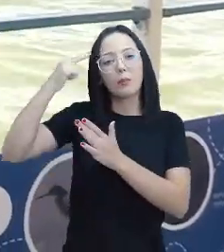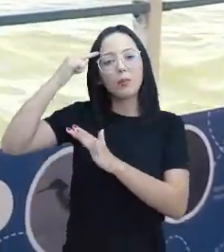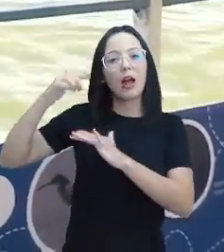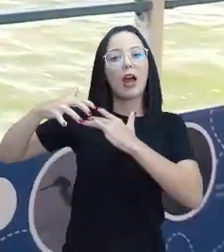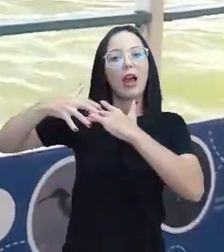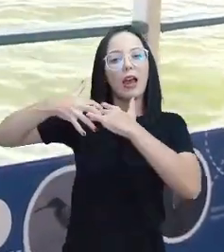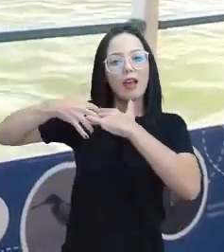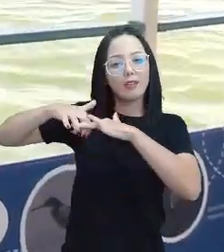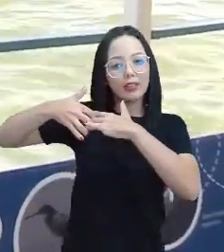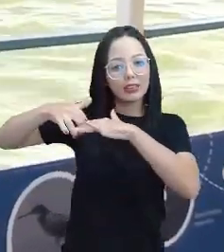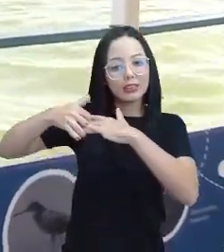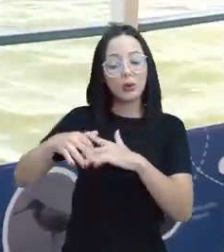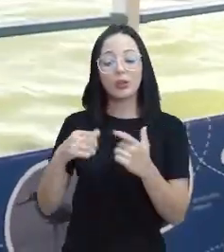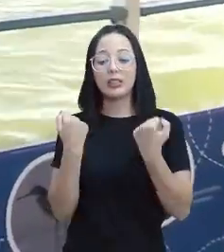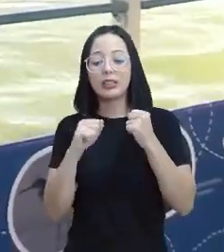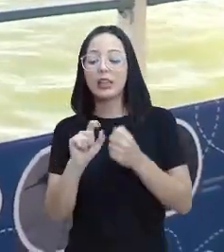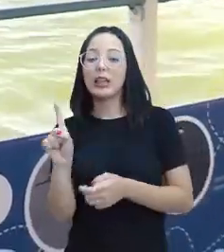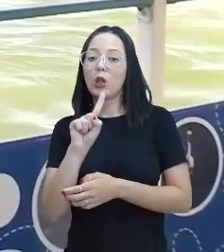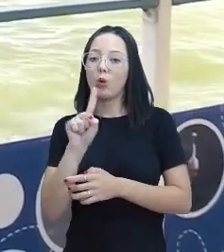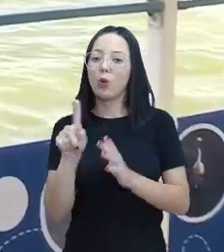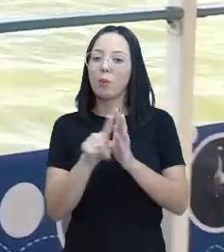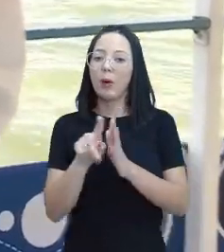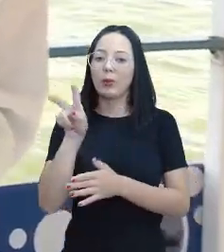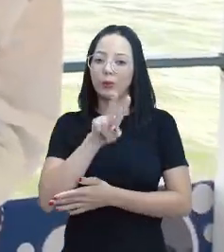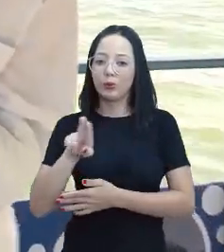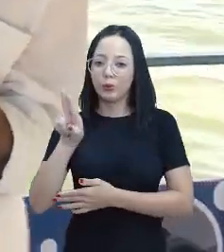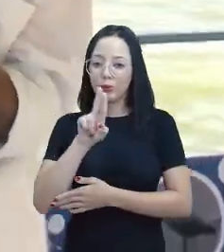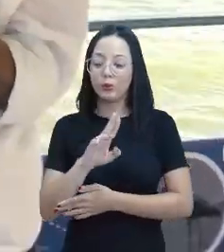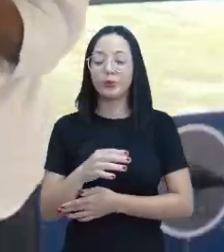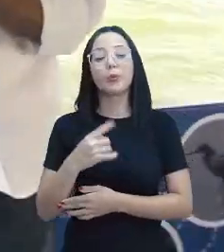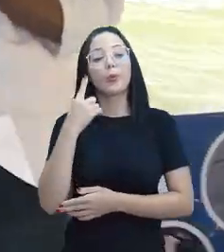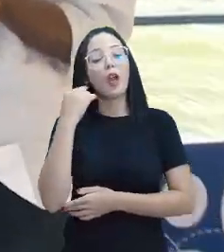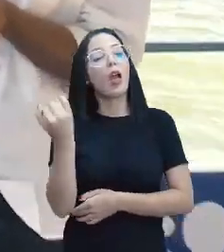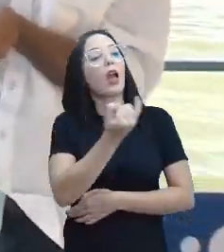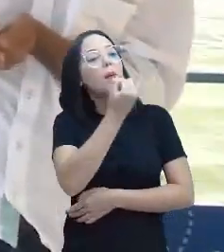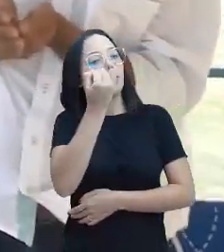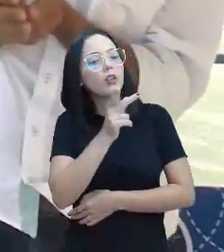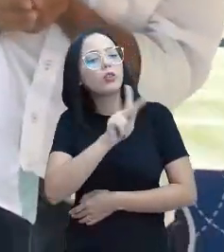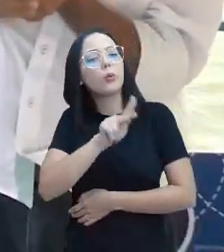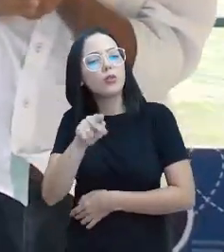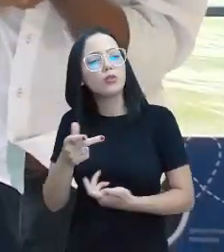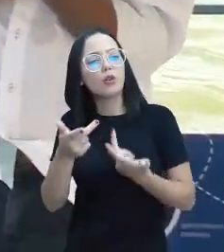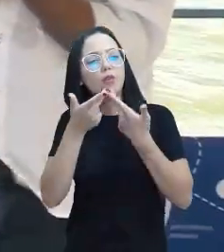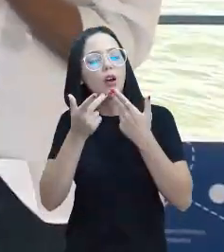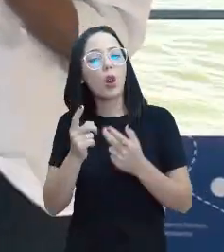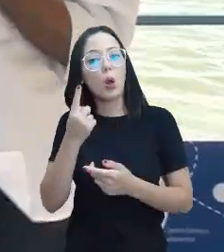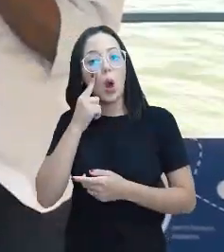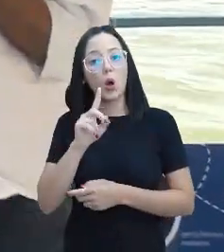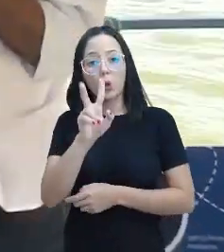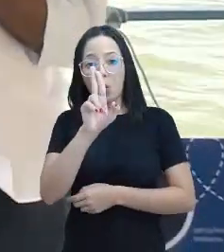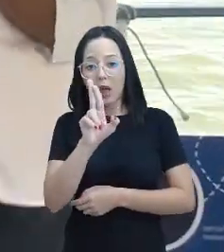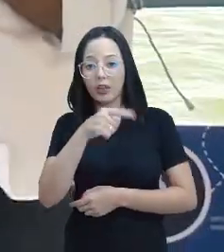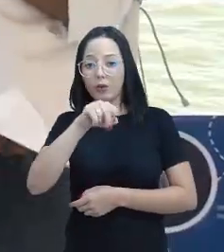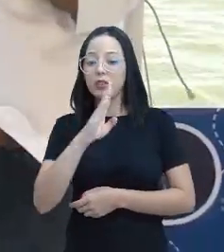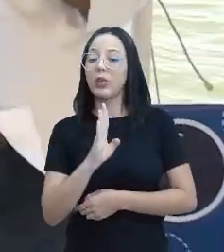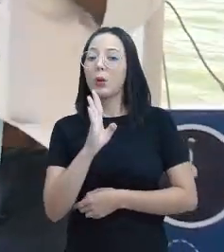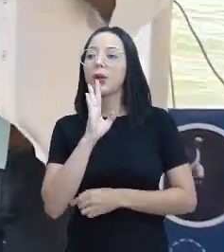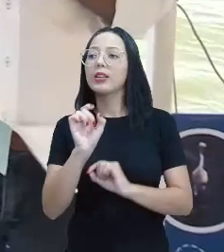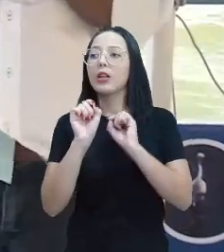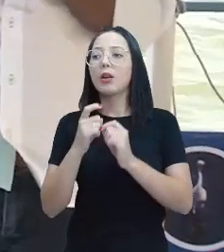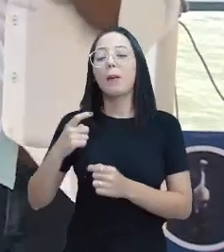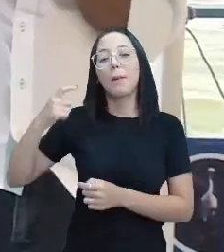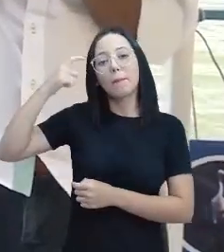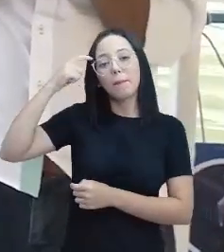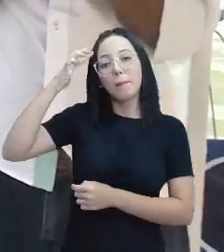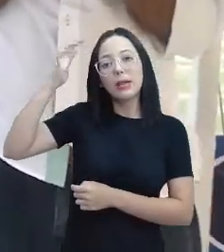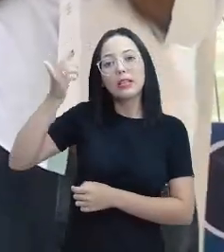a necessidade ou não desse consumo. É importante que o professor acabou de falar de um dos R's que vocês já conhecem, repensar. Um